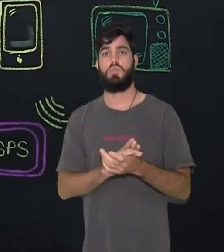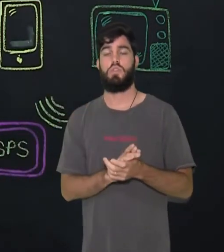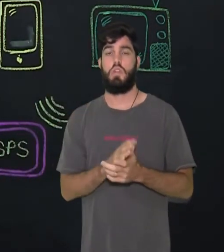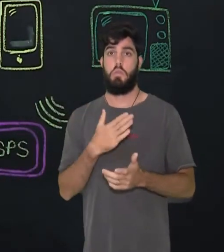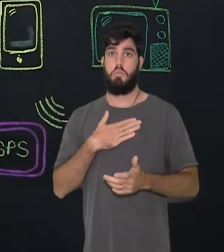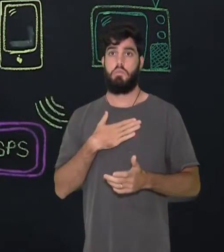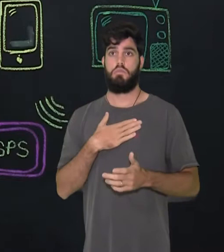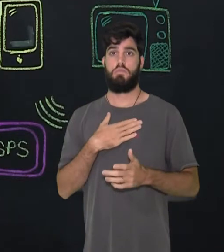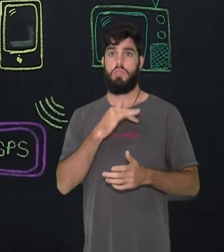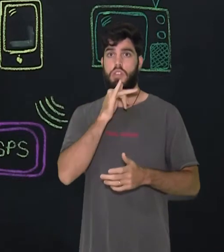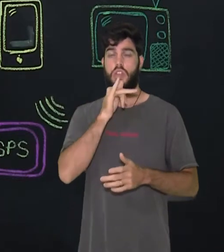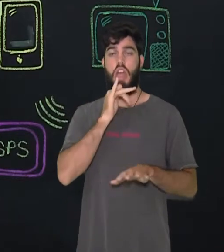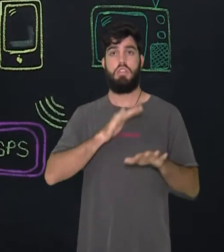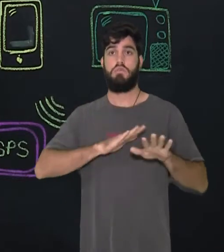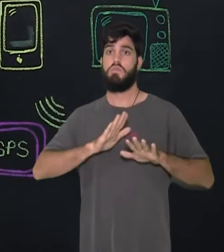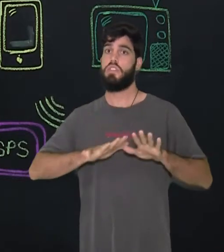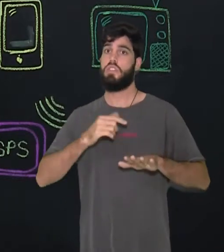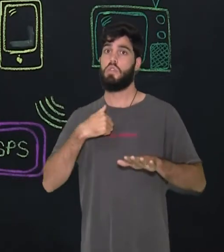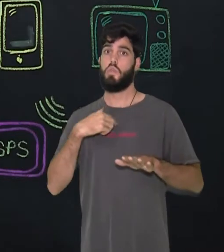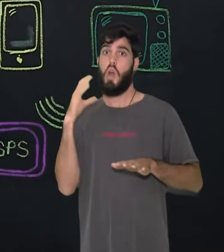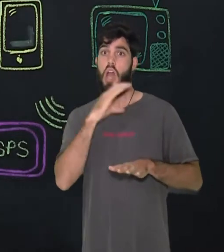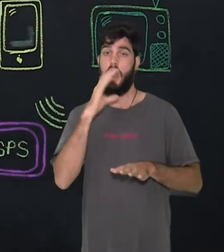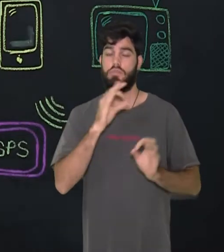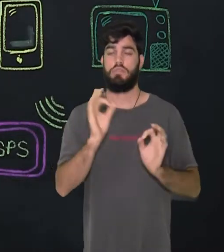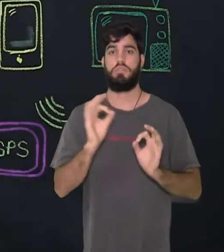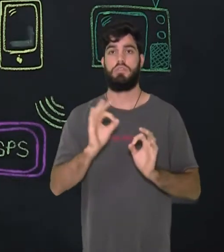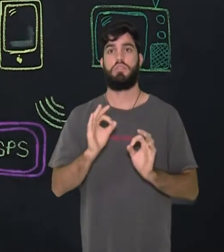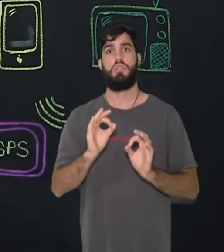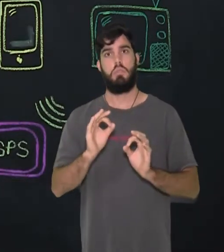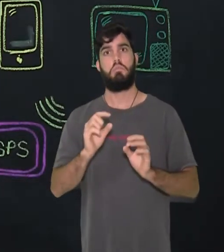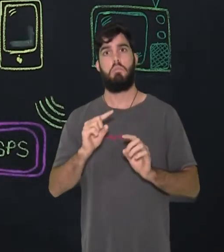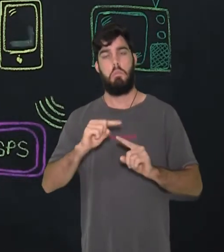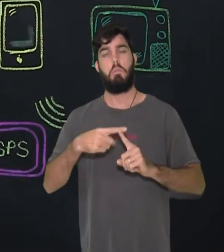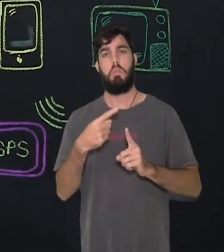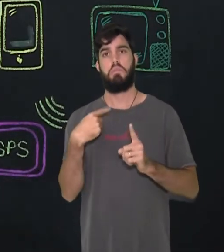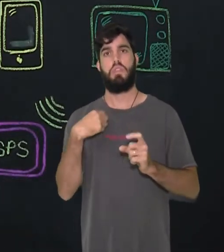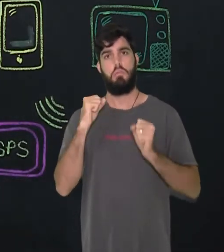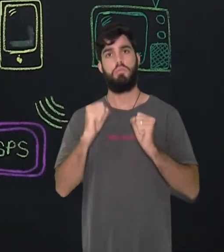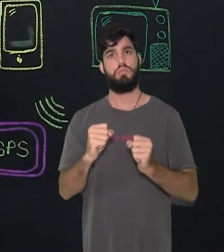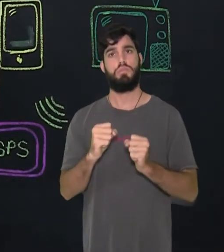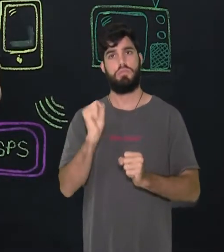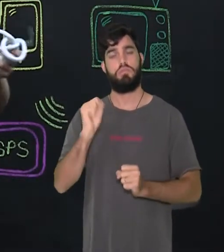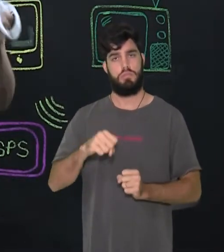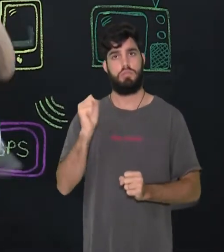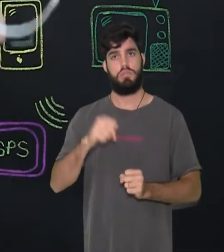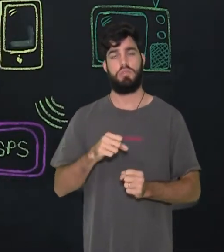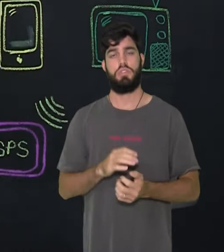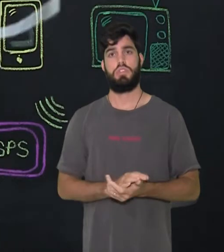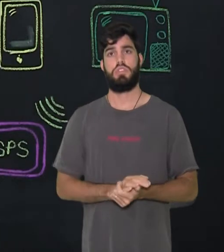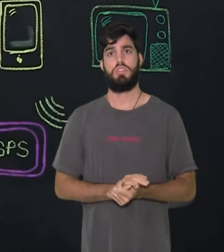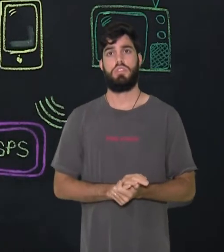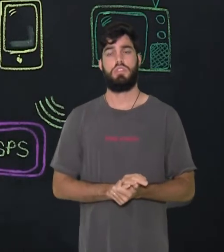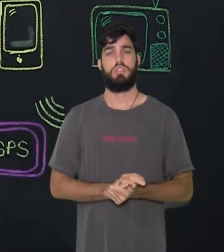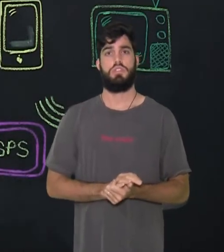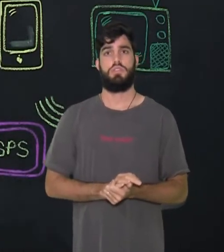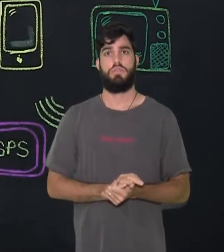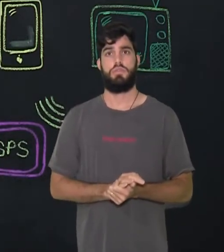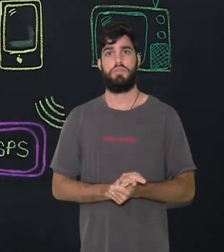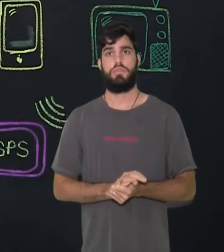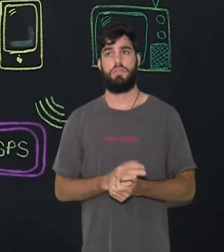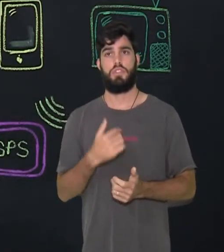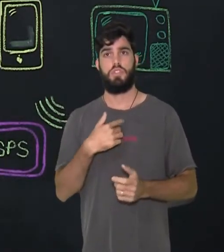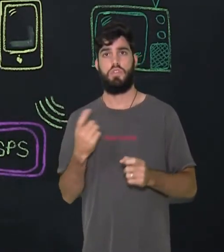caso, que eu não sou tão ágil assim. Mas visualiza que é possível, tá legal? Então isso é uma frequência. E a frequência, deixa eu só voltar ela